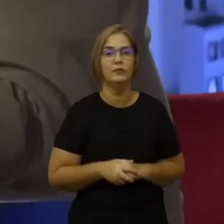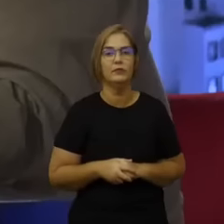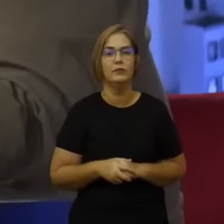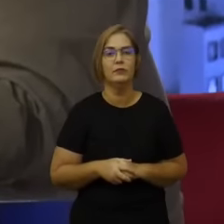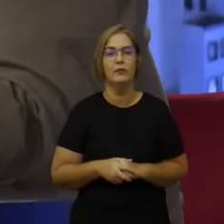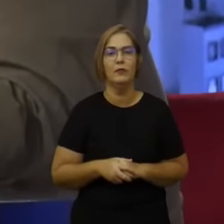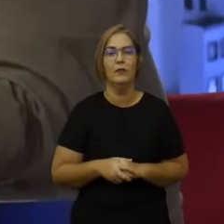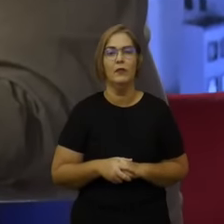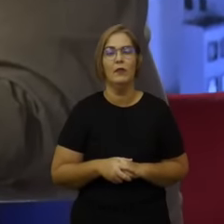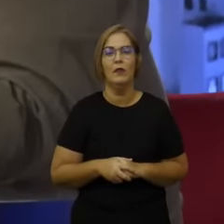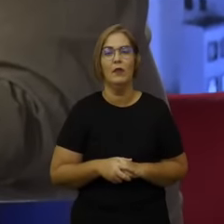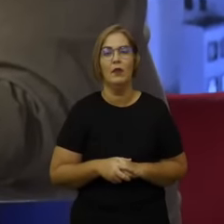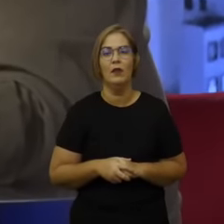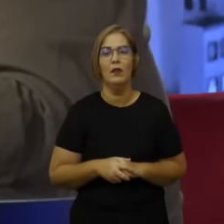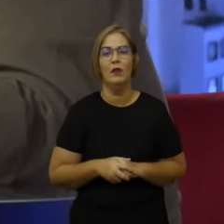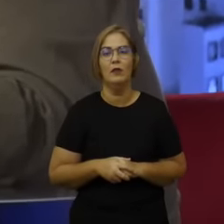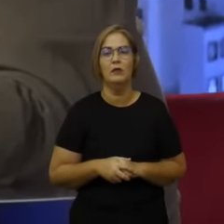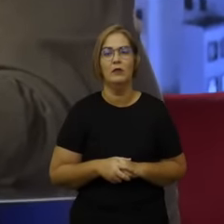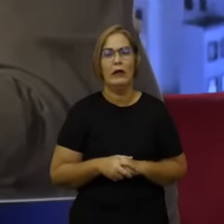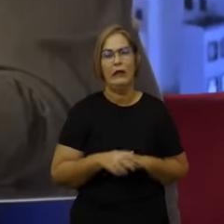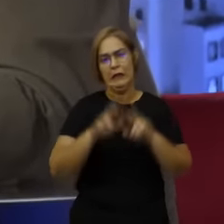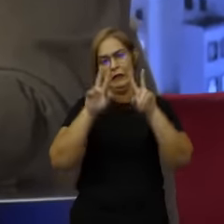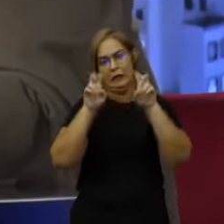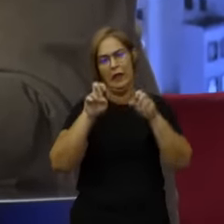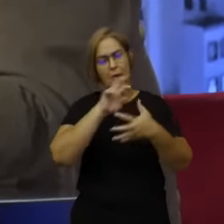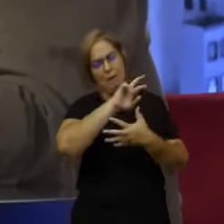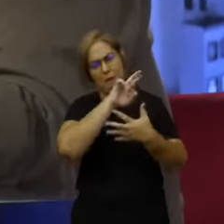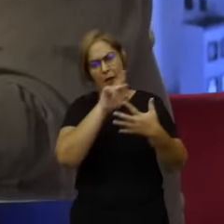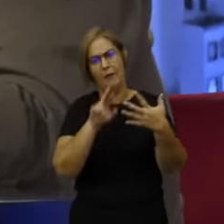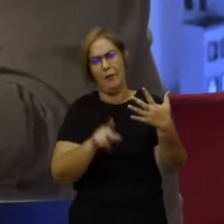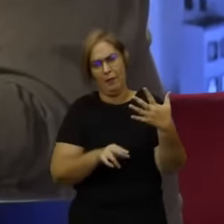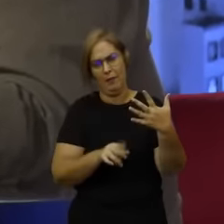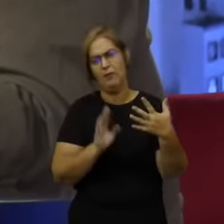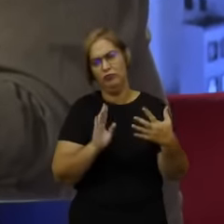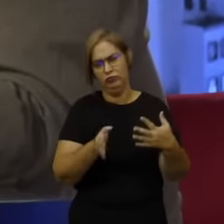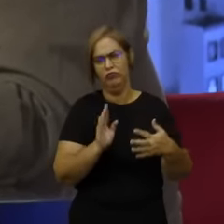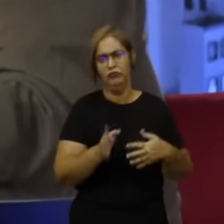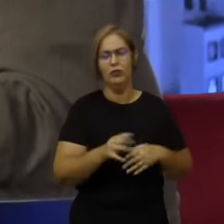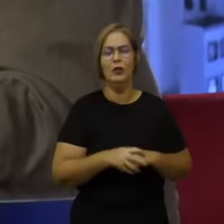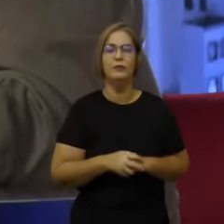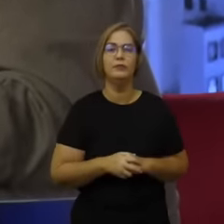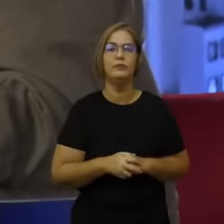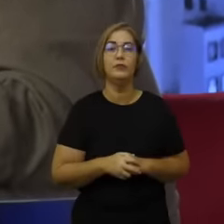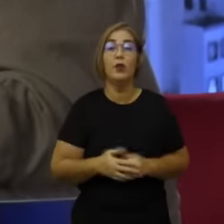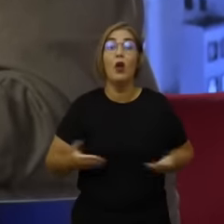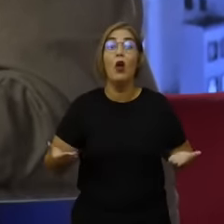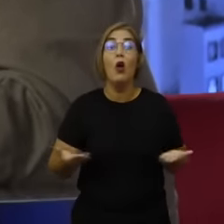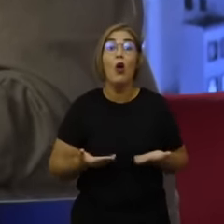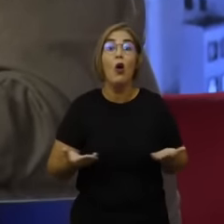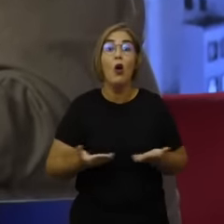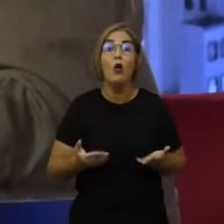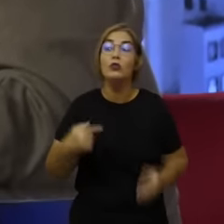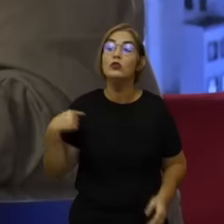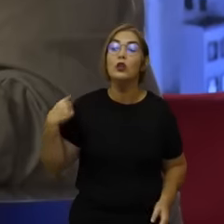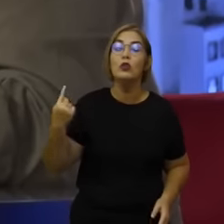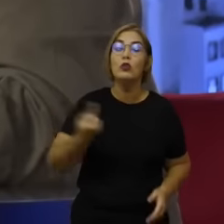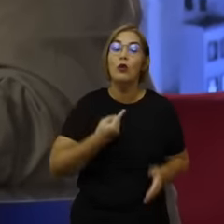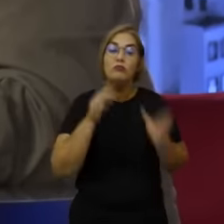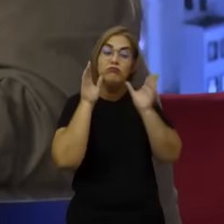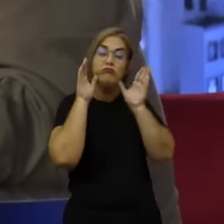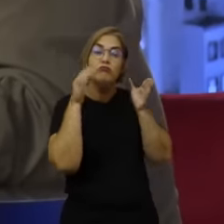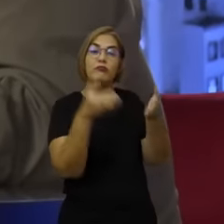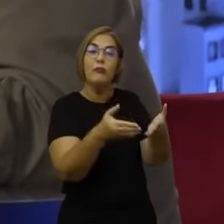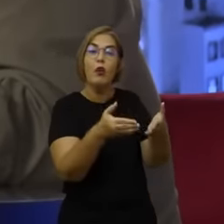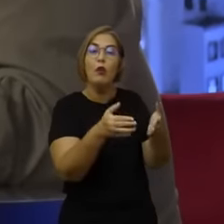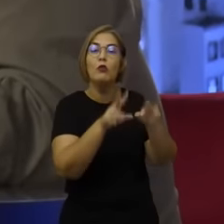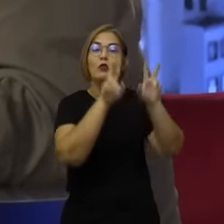eh eh de diversos temas, né, que, bom, aparece, apareceram nesse programa. Nós hoje vamos nos concentrar eh no